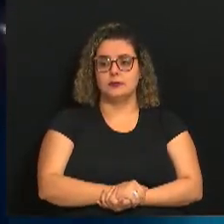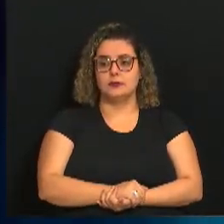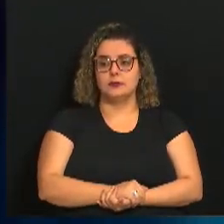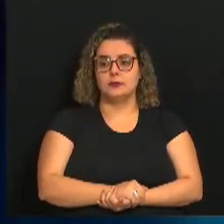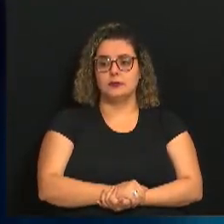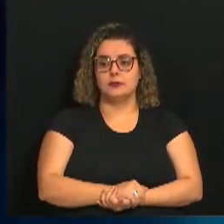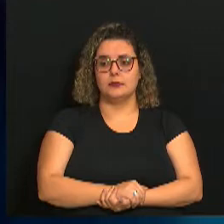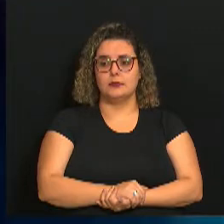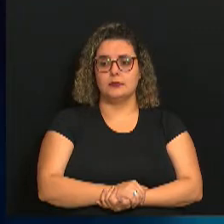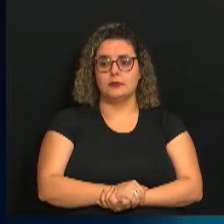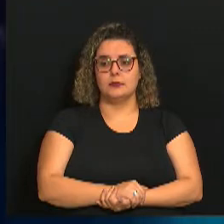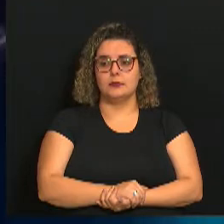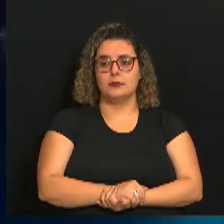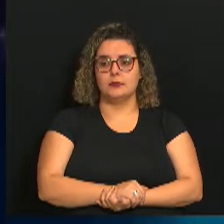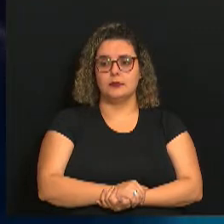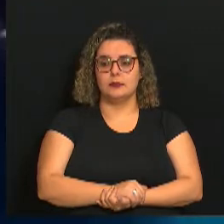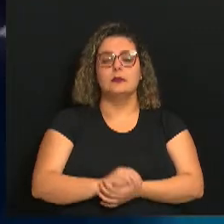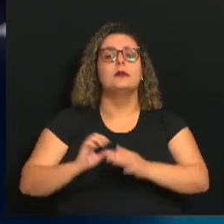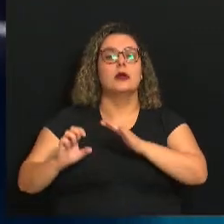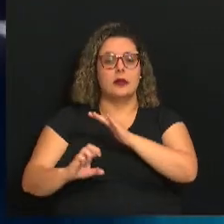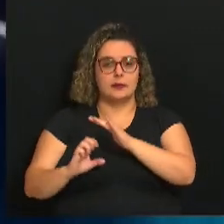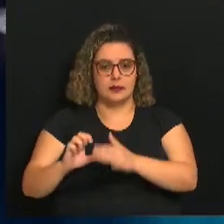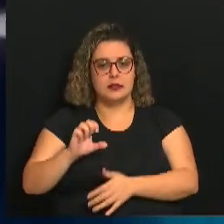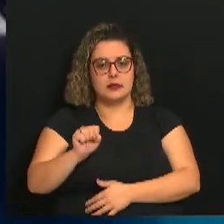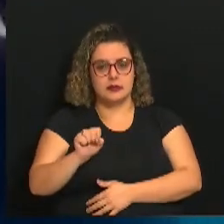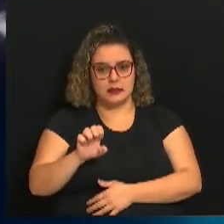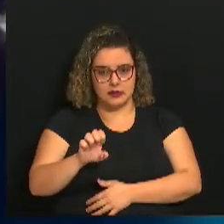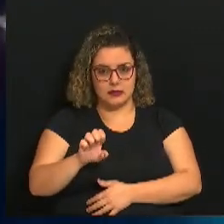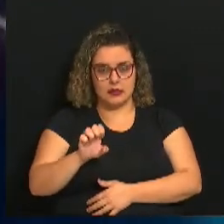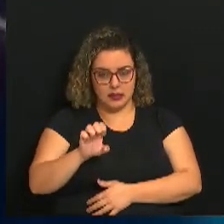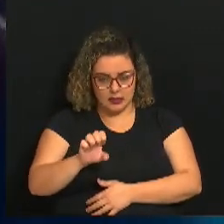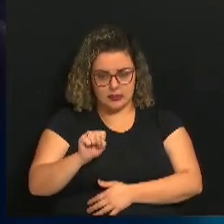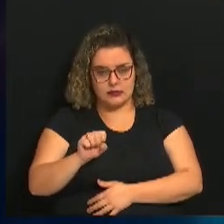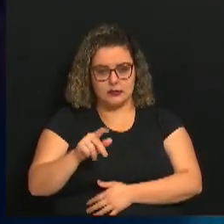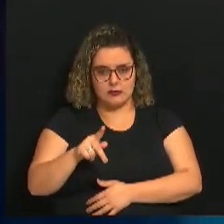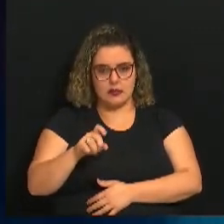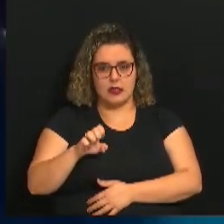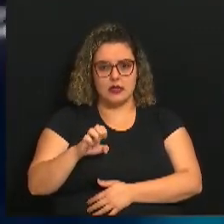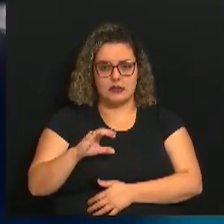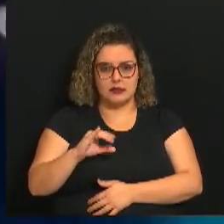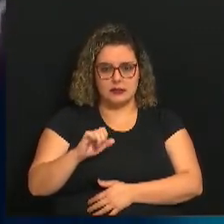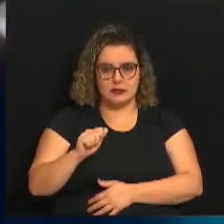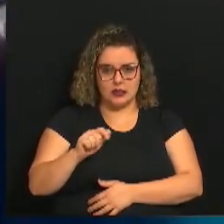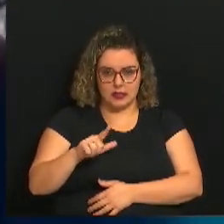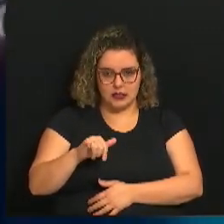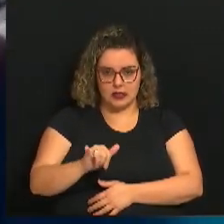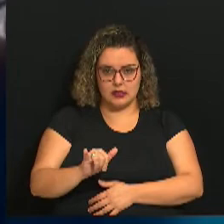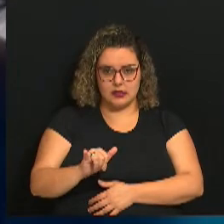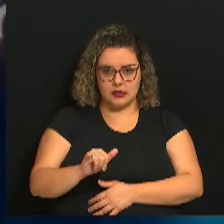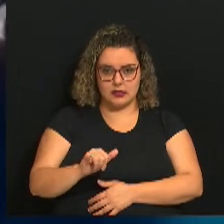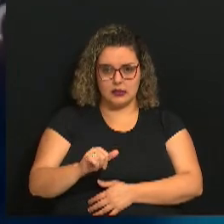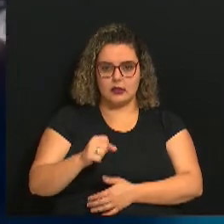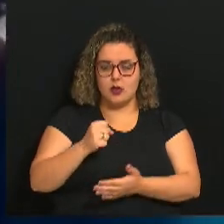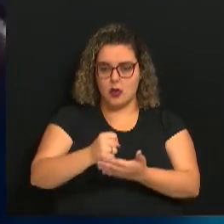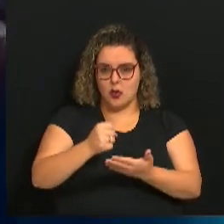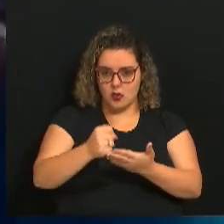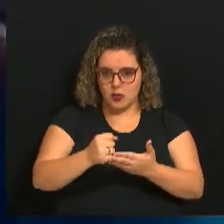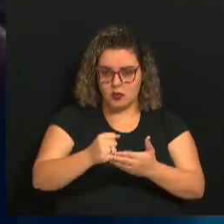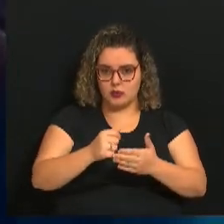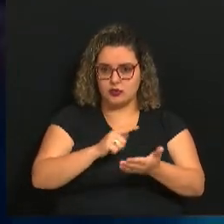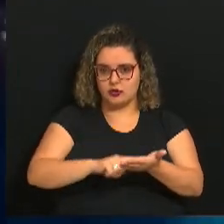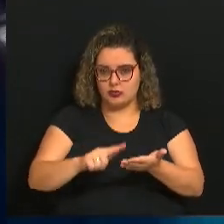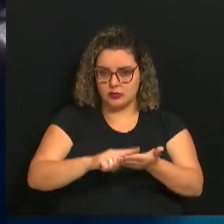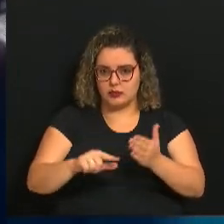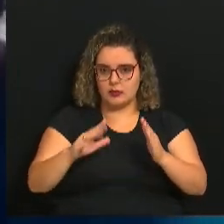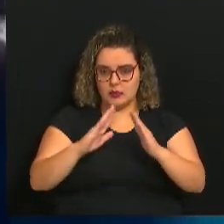A empresa Speciale, que é a empresa, né, que assume aí os serviços de limpeza nas escolas, eu lembro